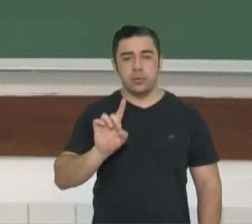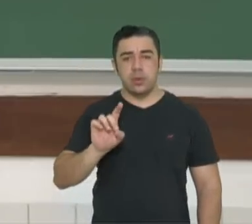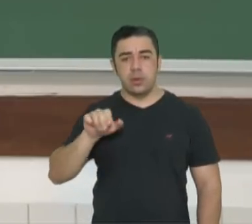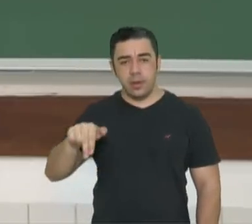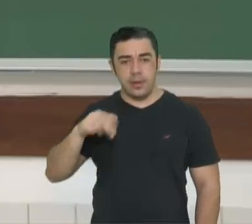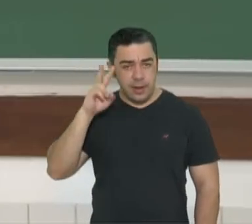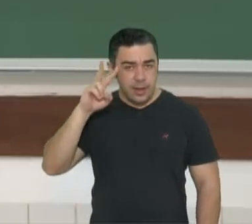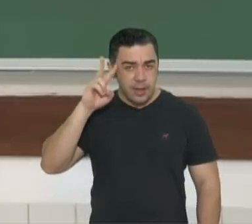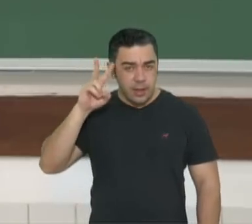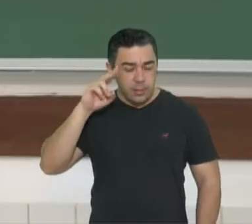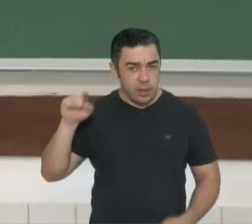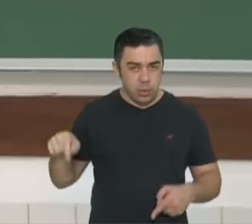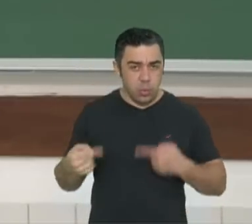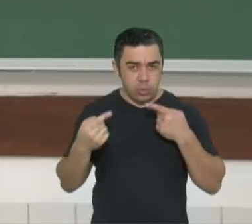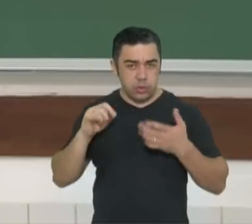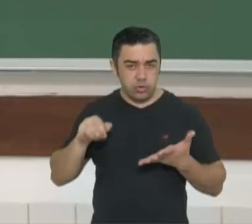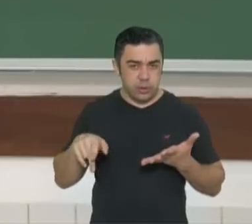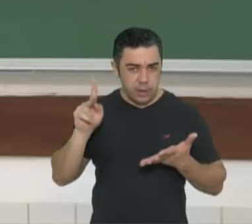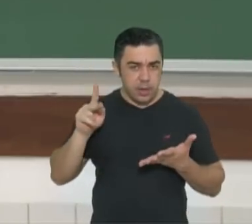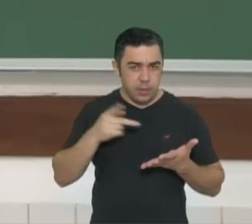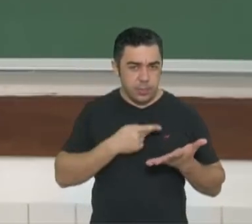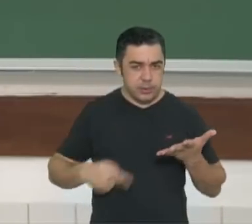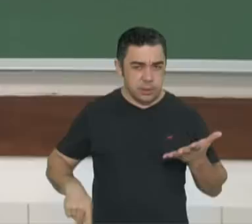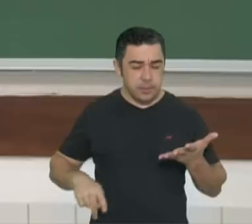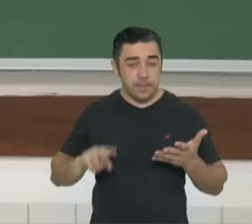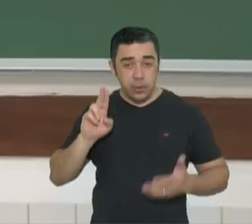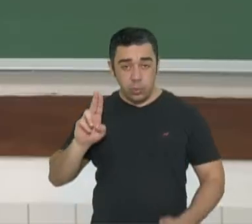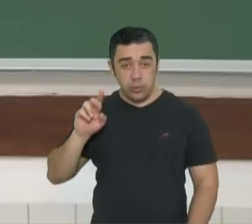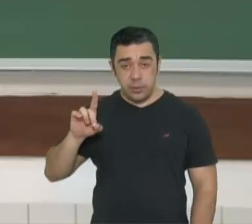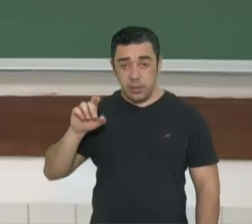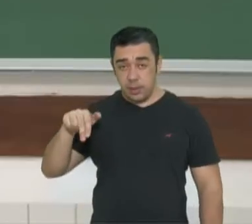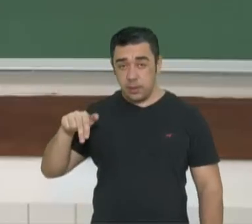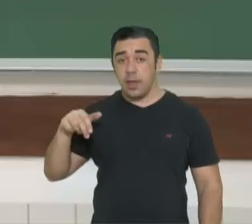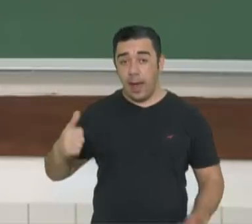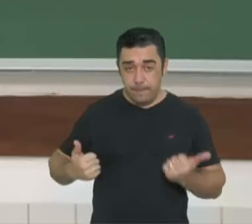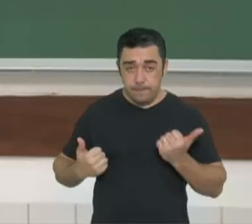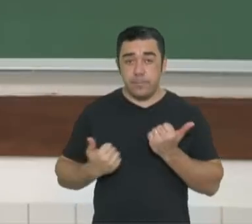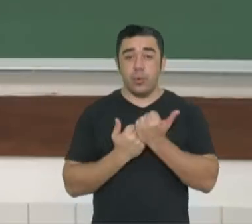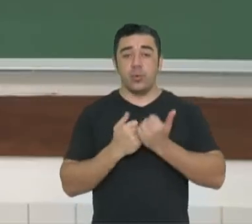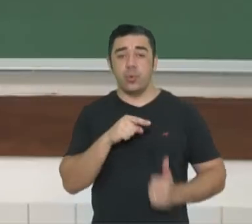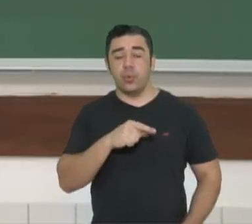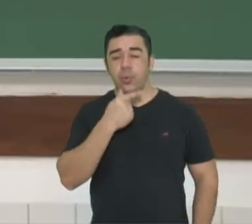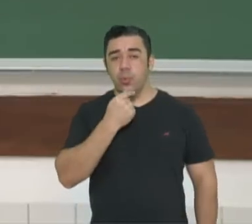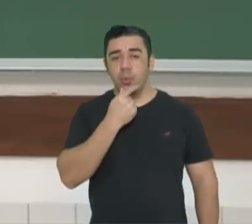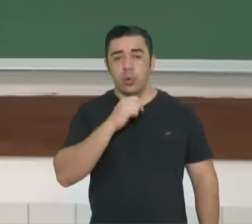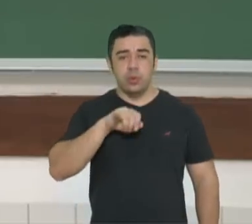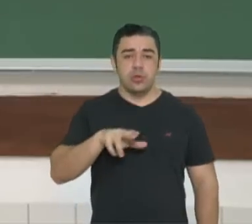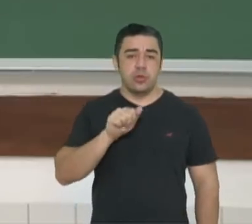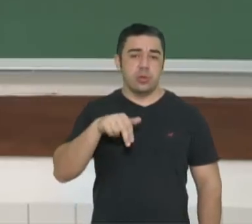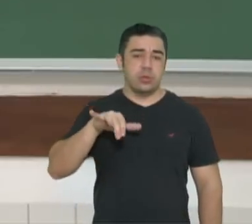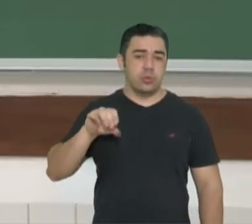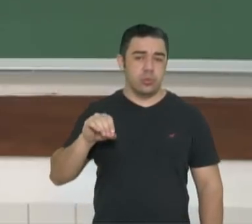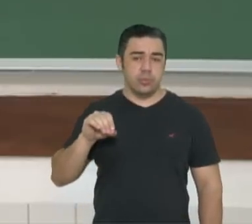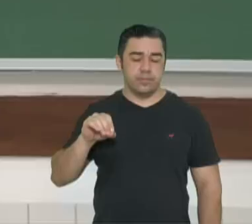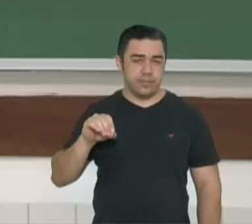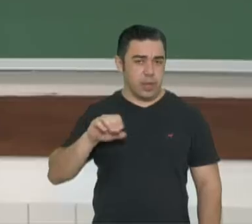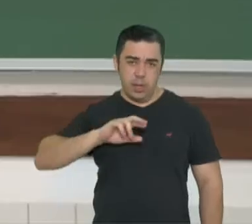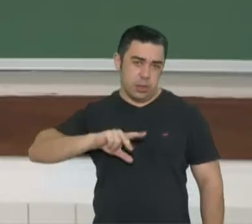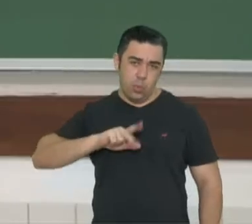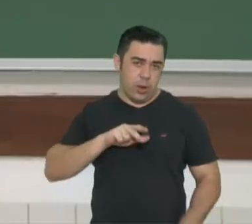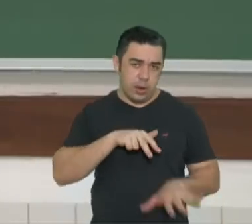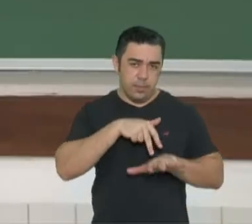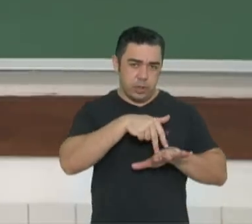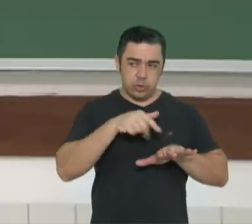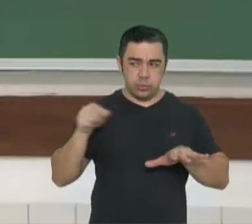Partido de oposição ao Getúlio, ao JK? A UDN apoiou o Jânio Quadros. Ele não era da UDN, de um